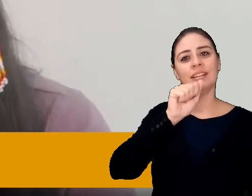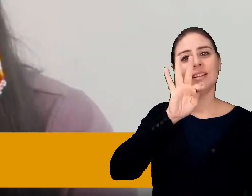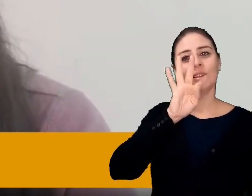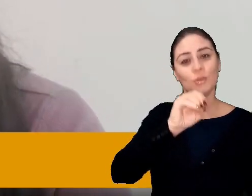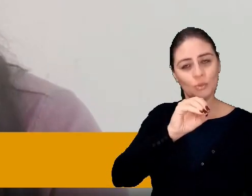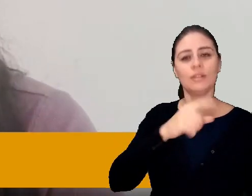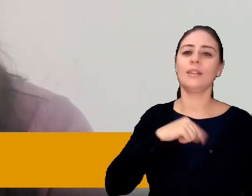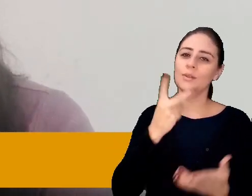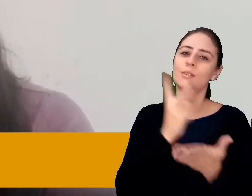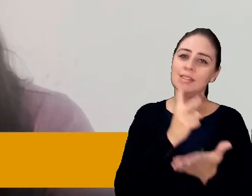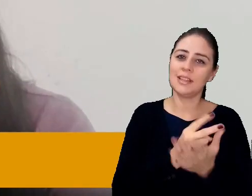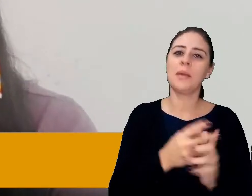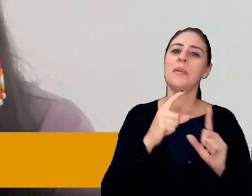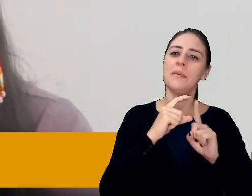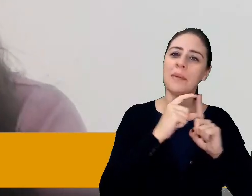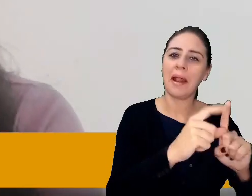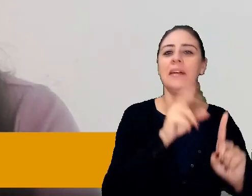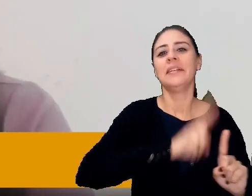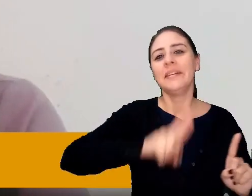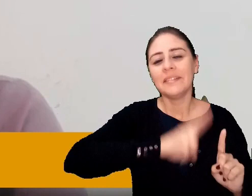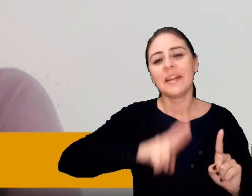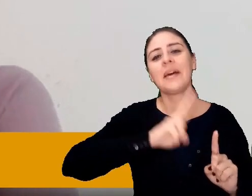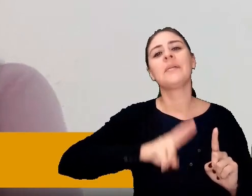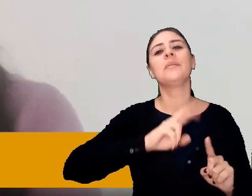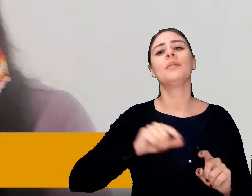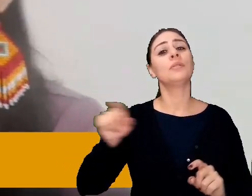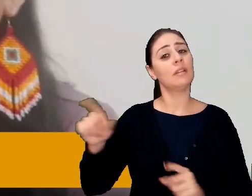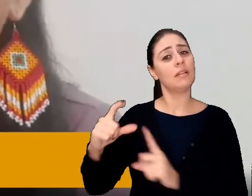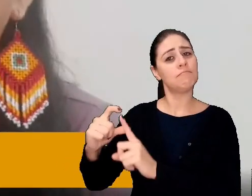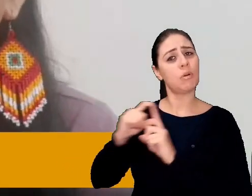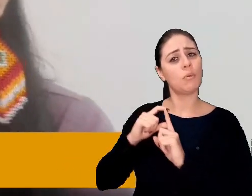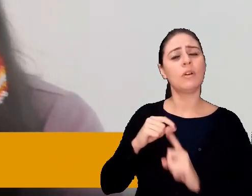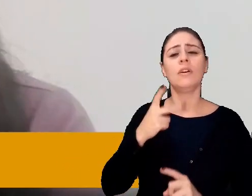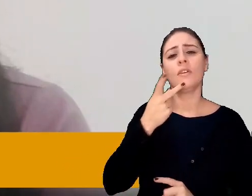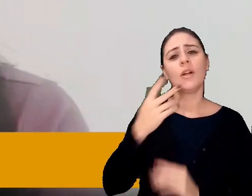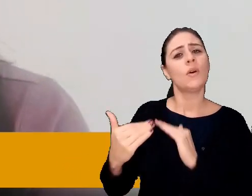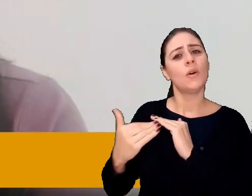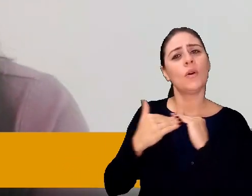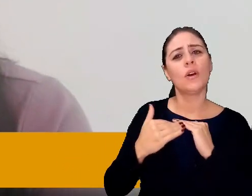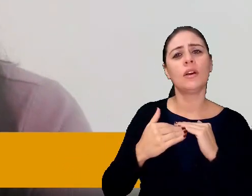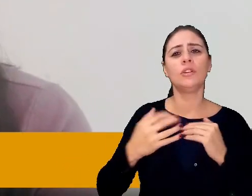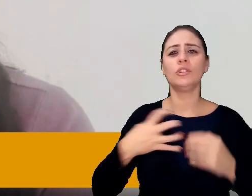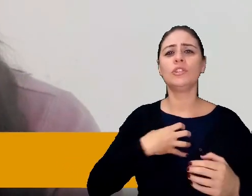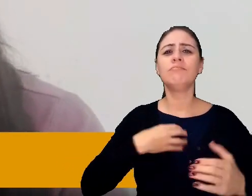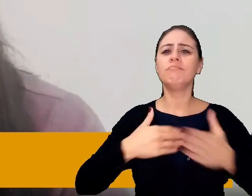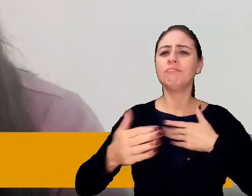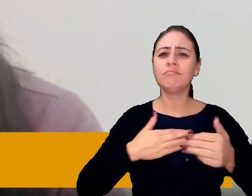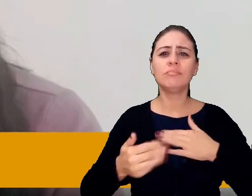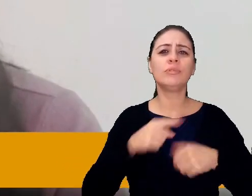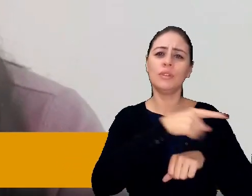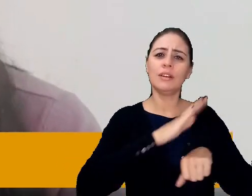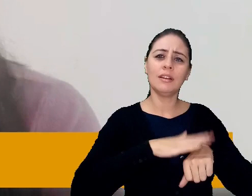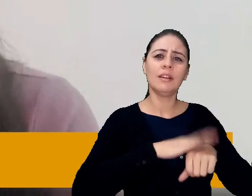falar, de se posicionar, de escrever, de se pintar, de se apresentar, de produzir artesanato é uma